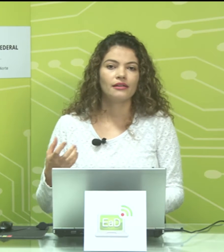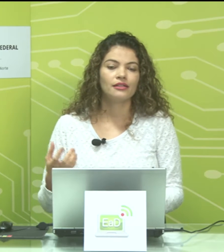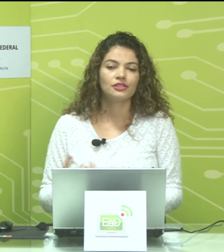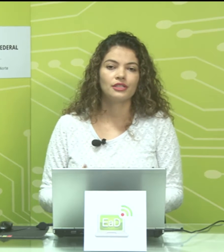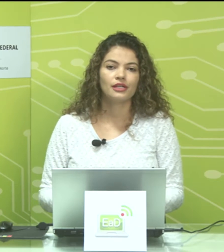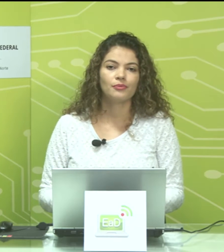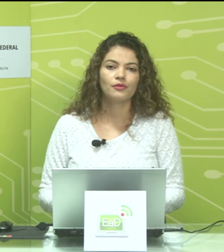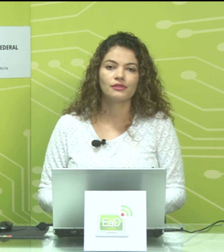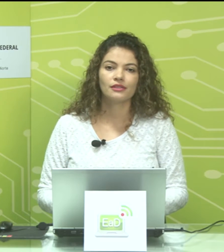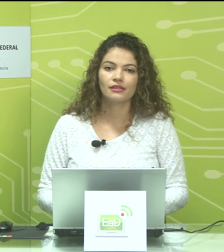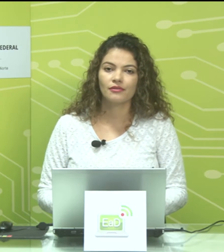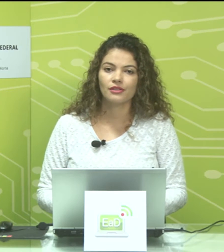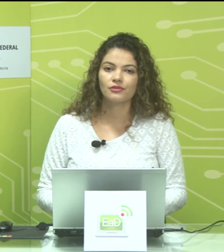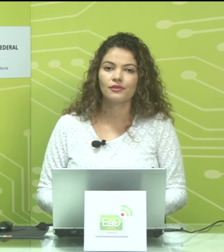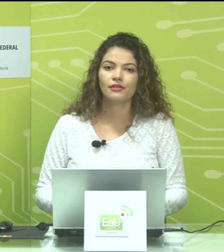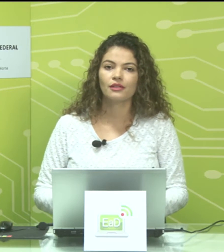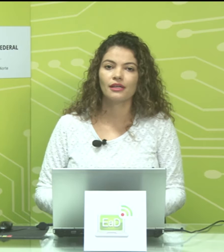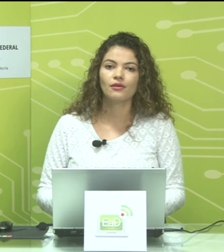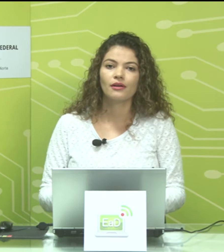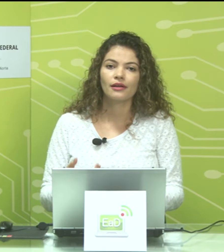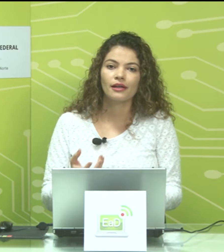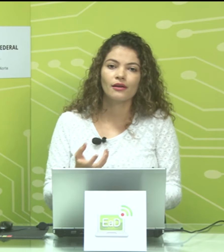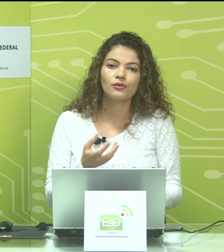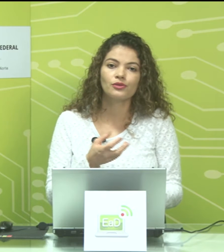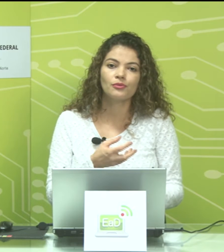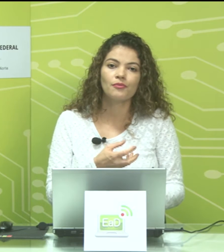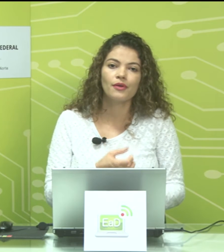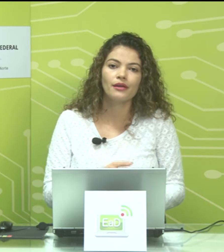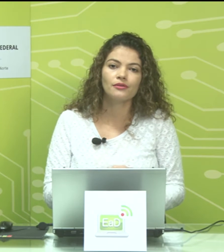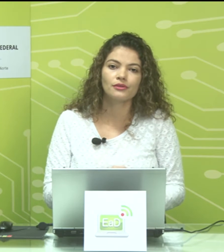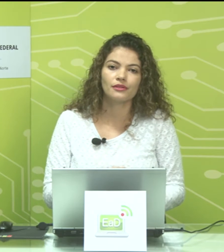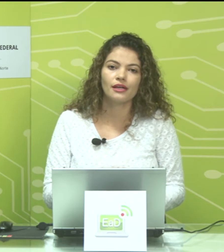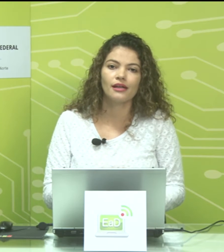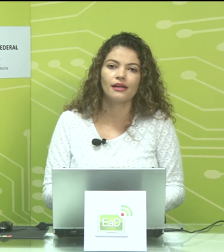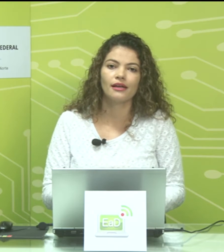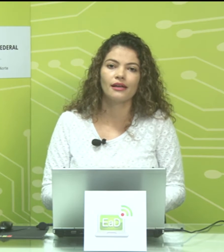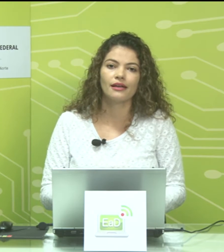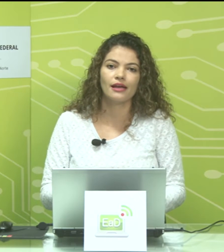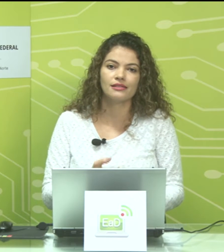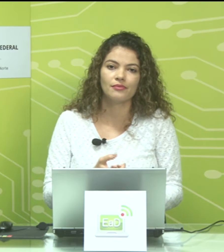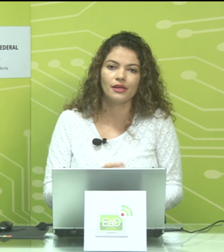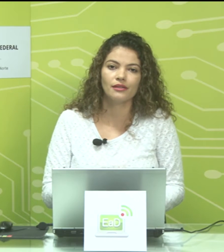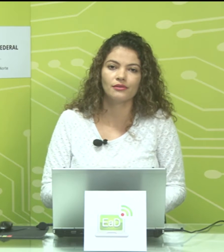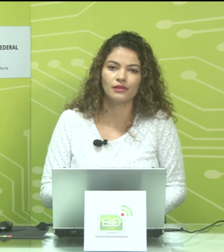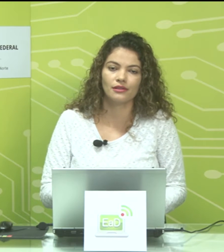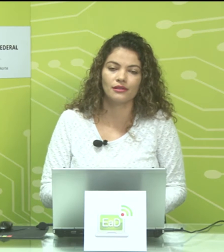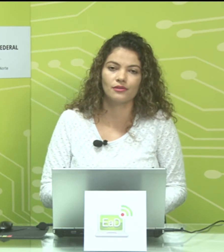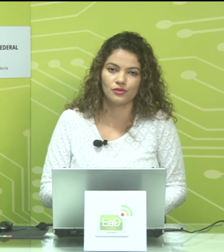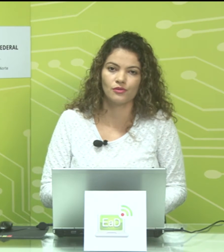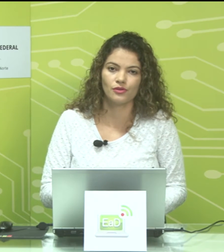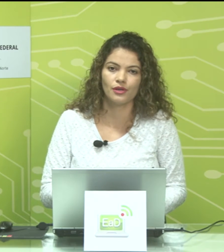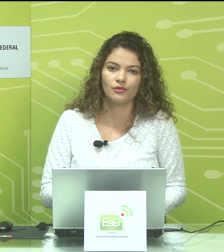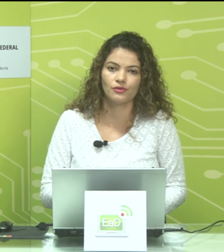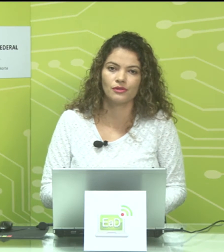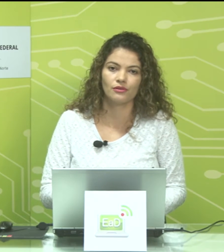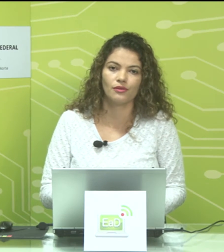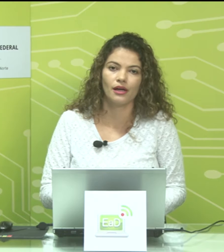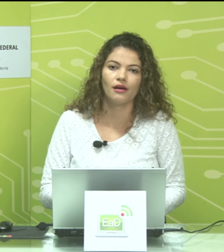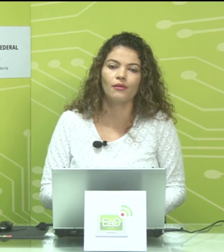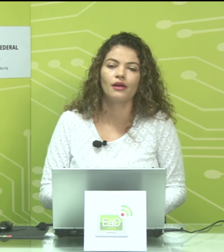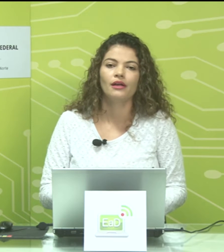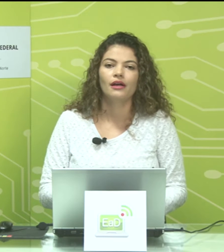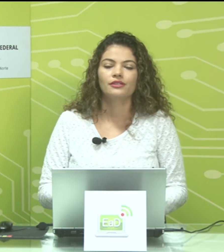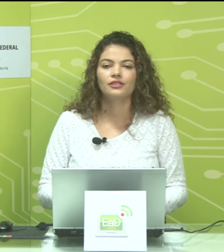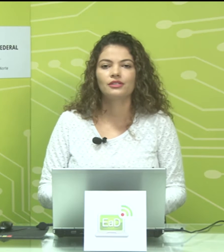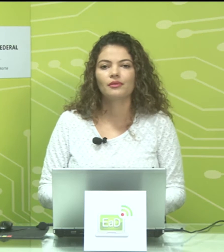a energia produzida através do vento, que ela consome menos, né? ela gasta menos nosso